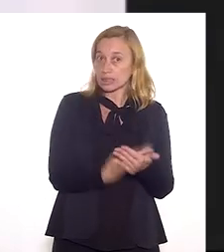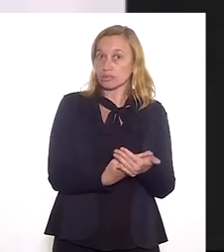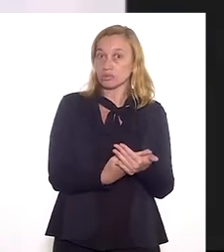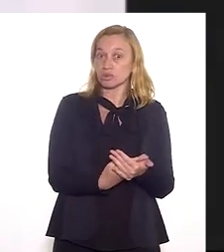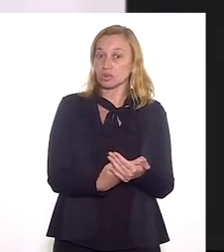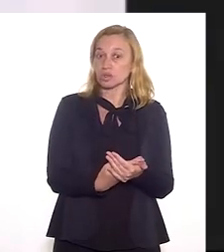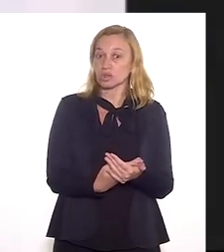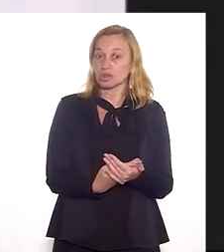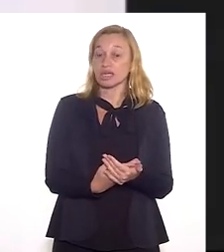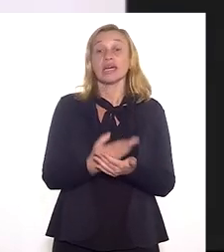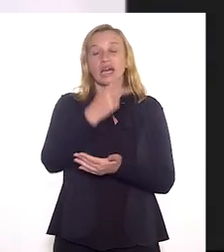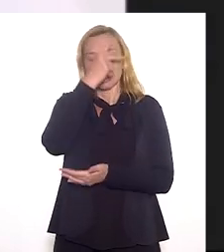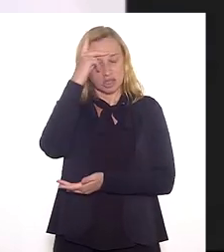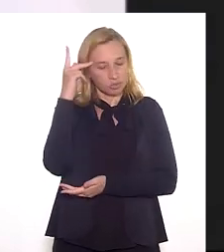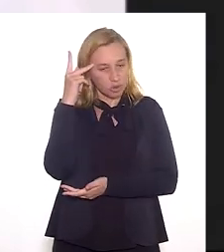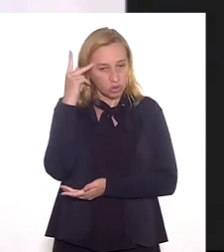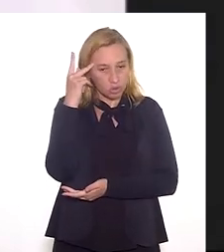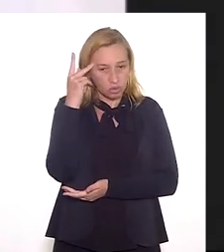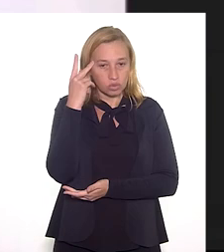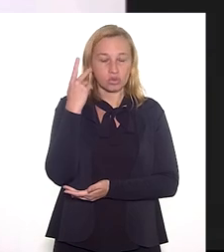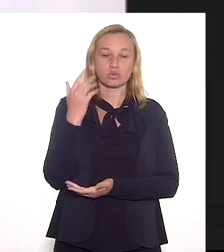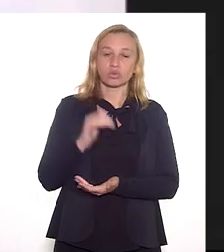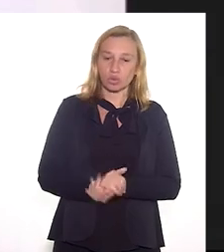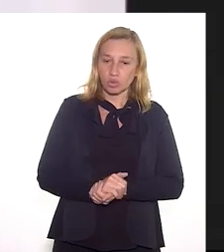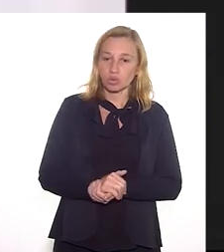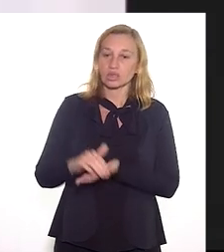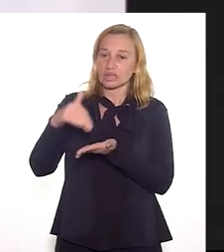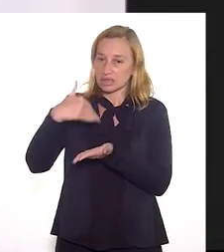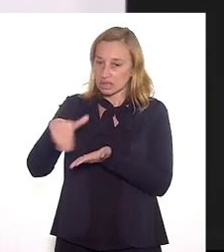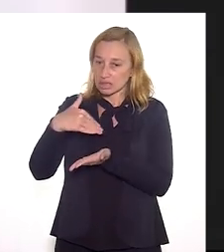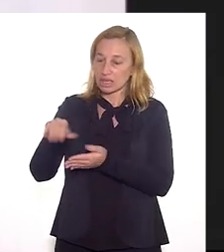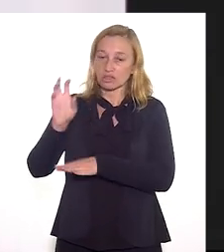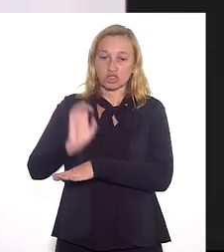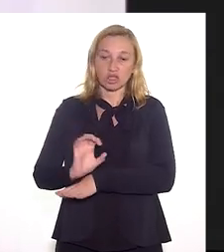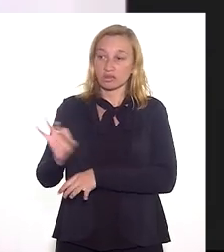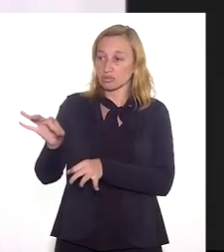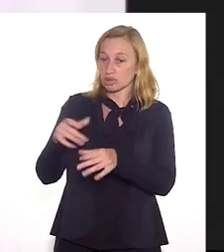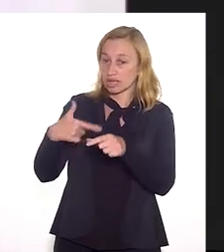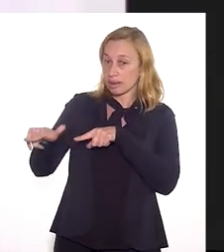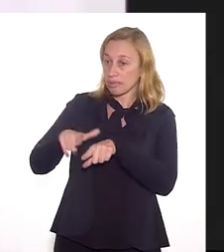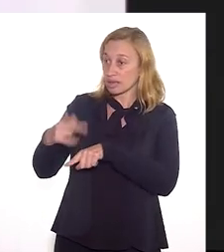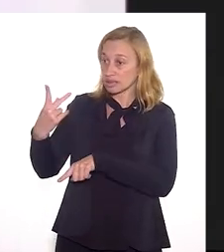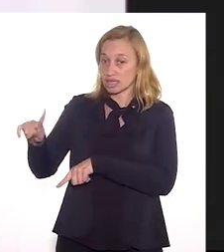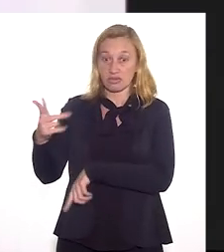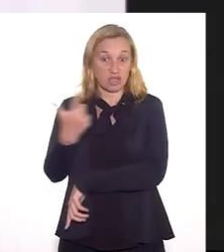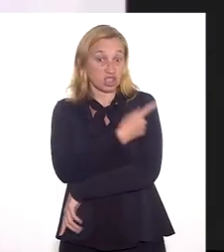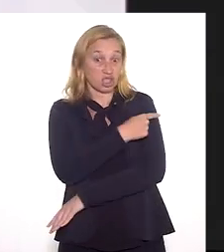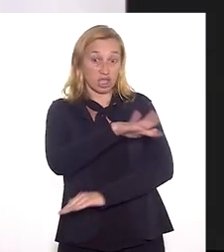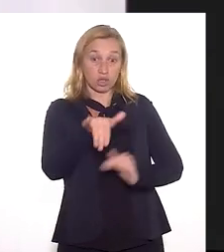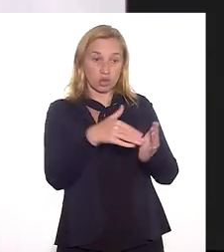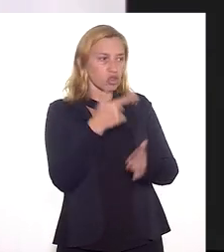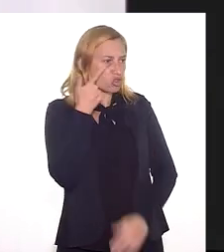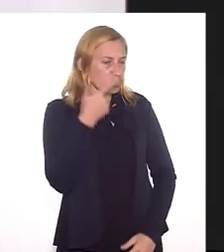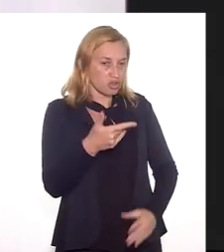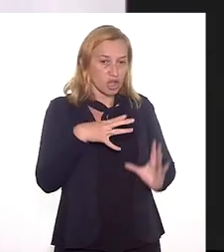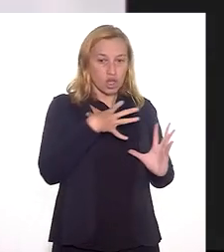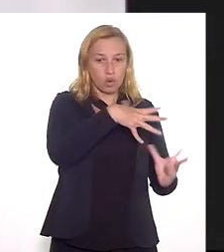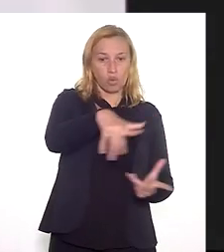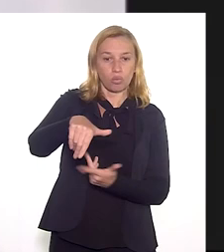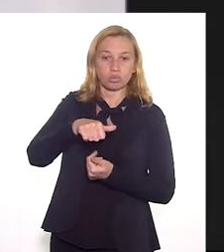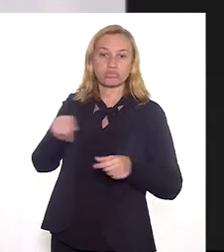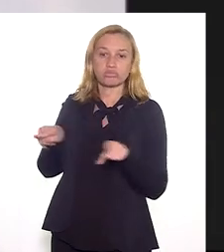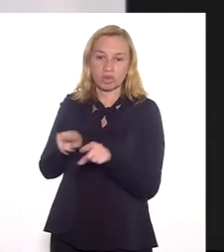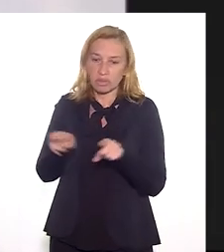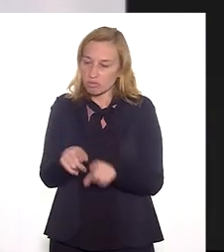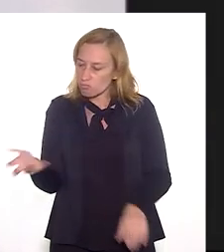gente acredita que as pessoas, né, os secretários de saúde estão fazendo o trabalho deles e vacinando todo